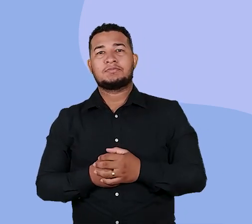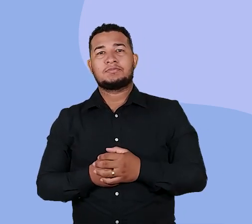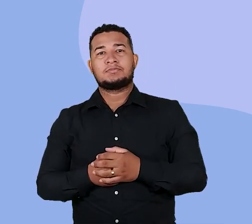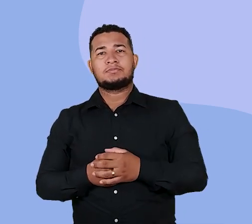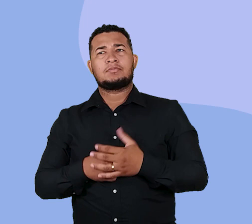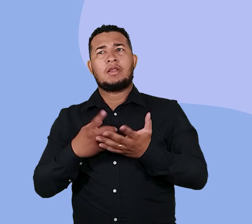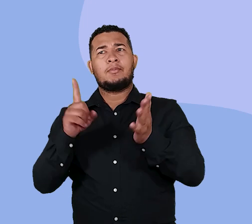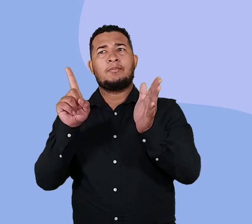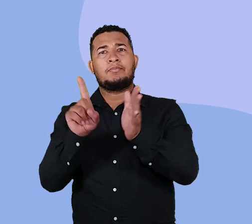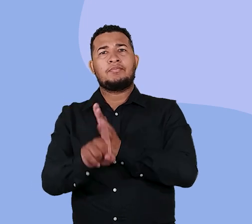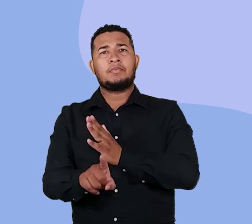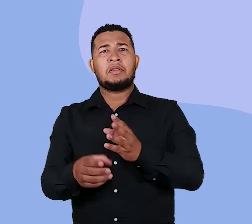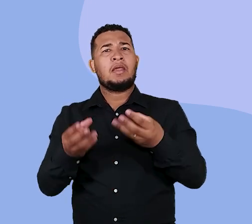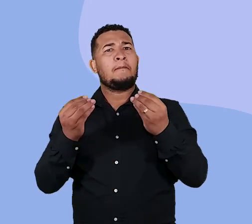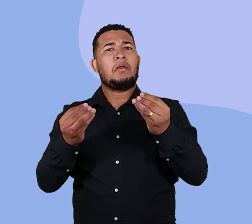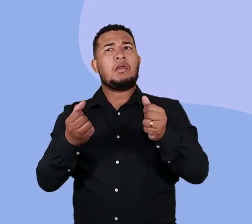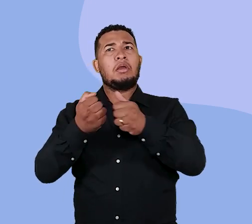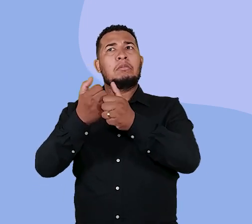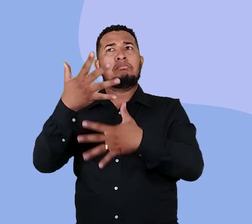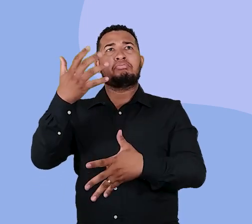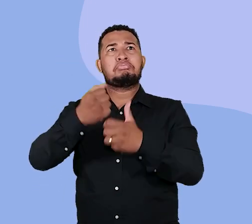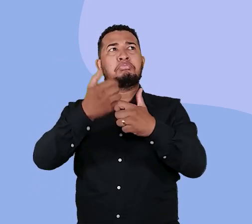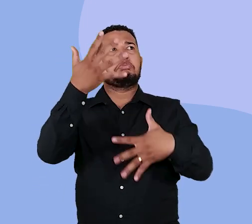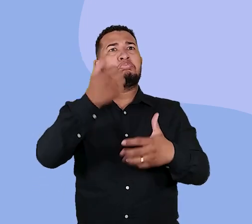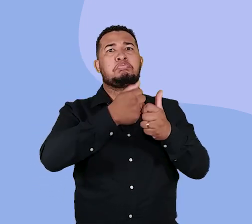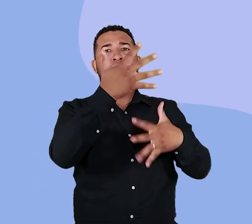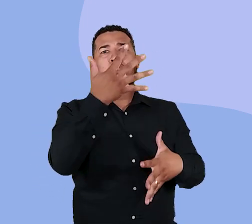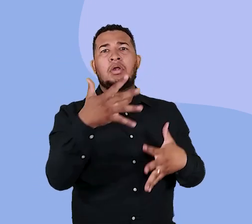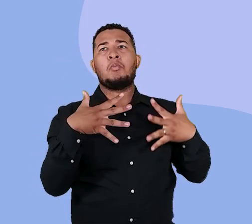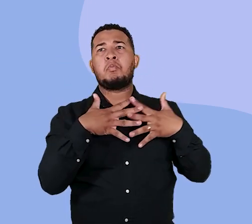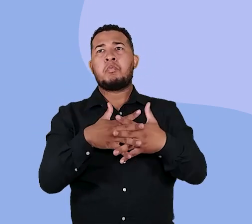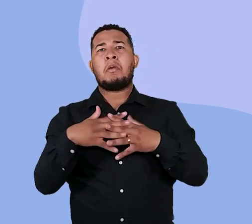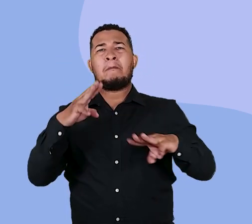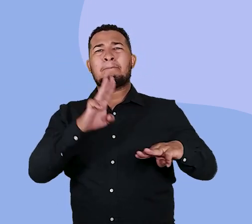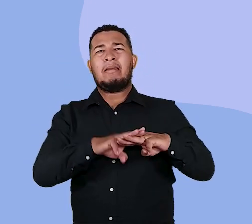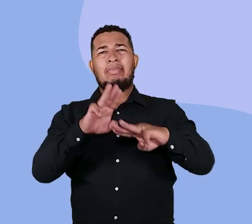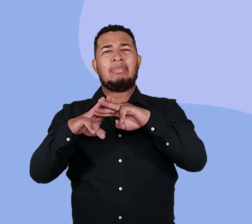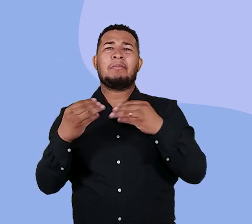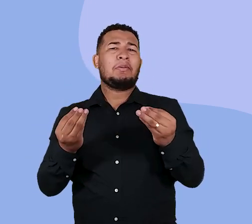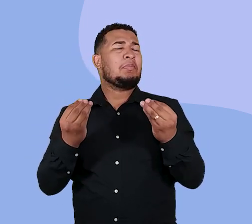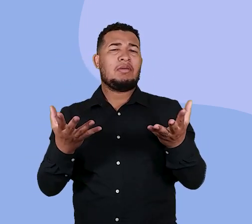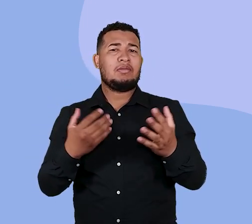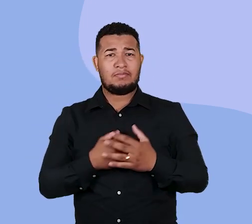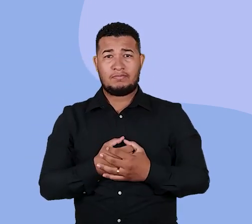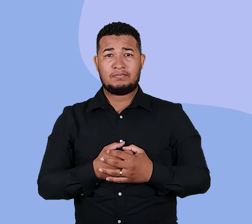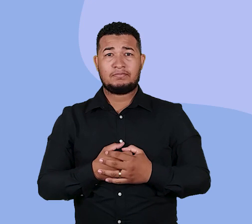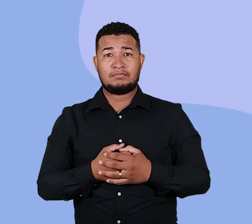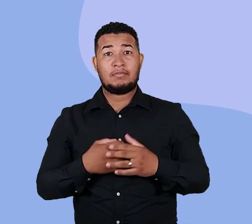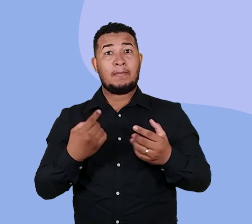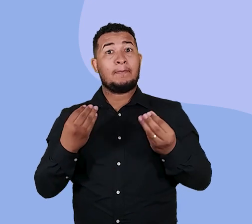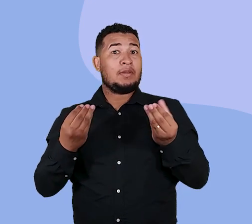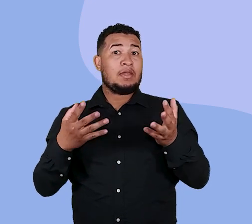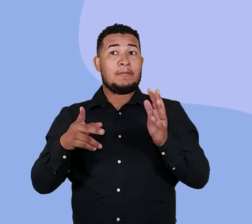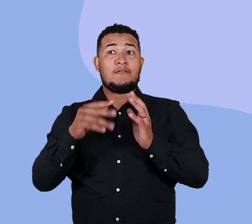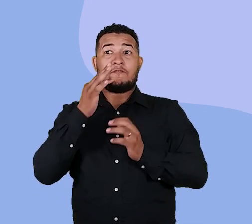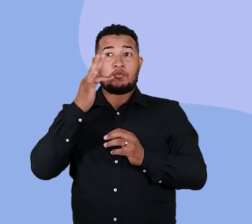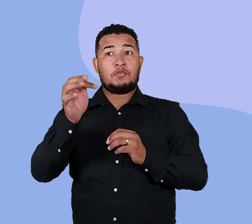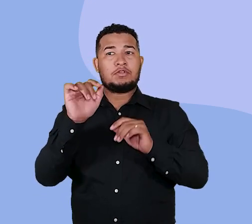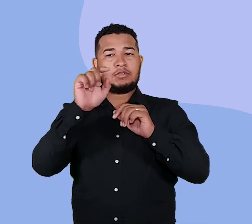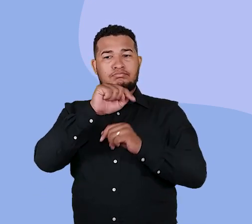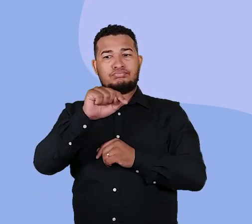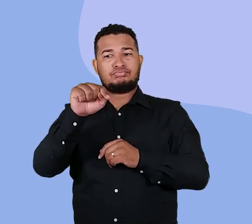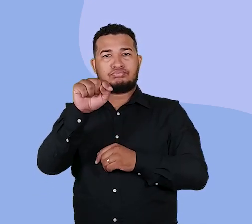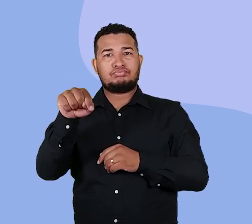eu te pergunto, para que tudo isso? Para que toda essa matemática aí? Para quando você digitar